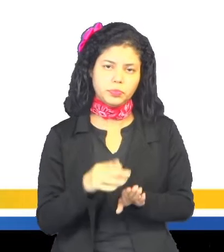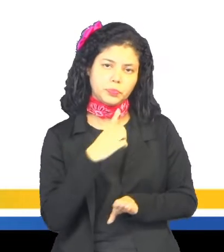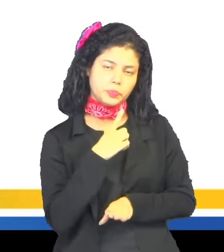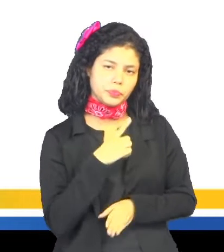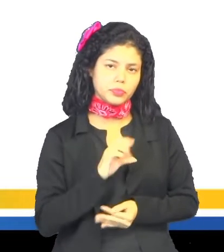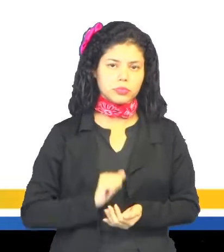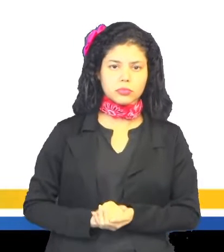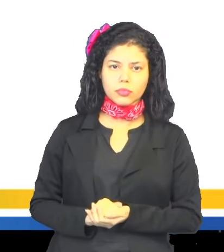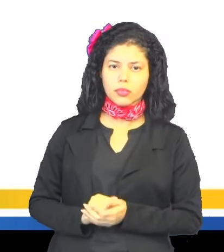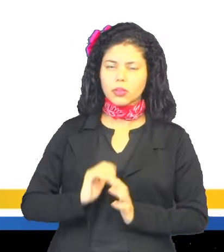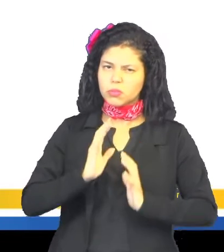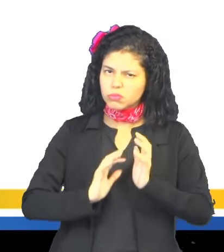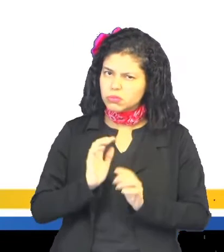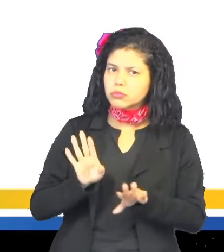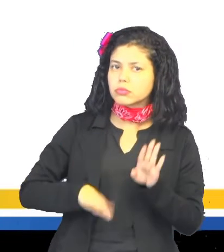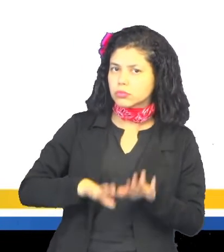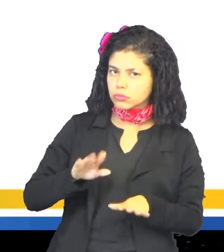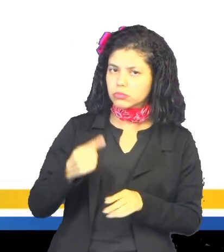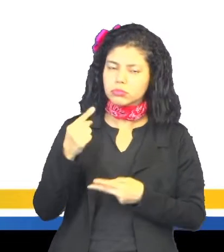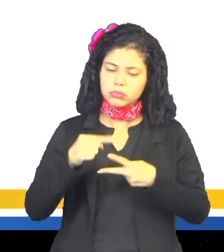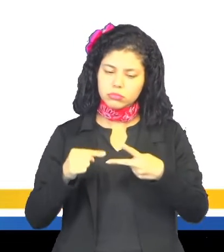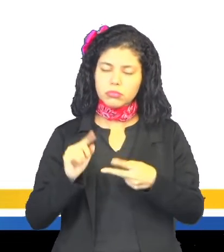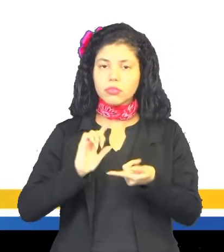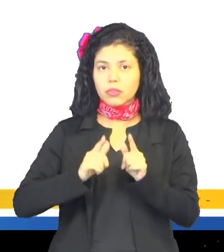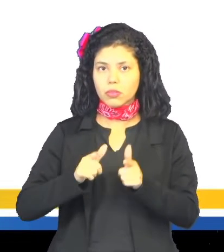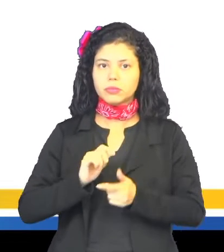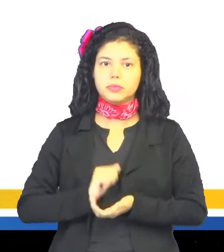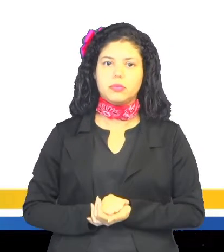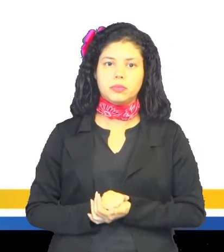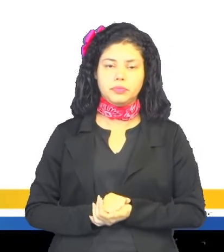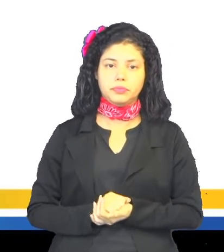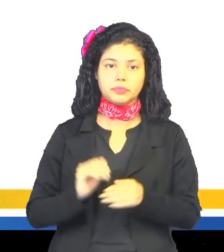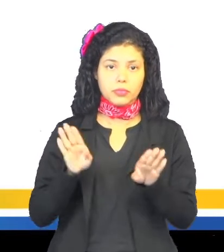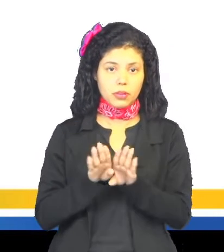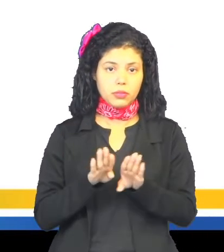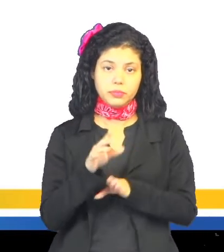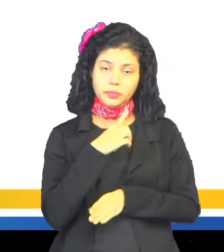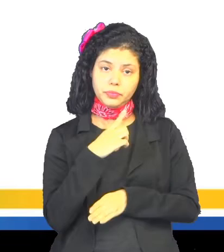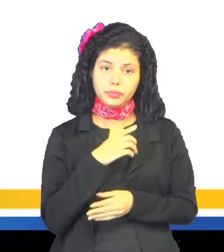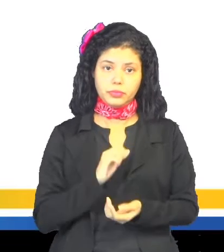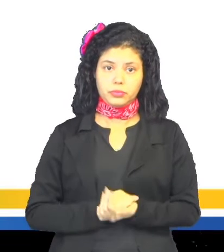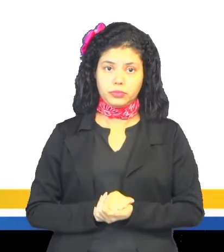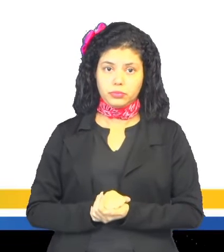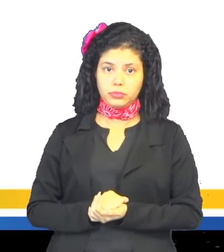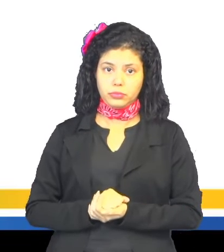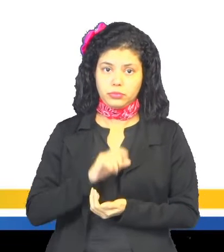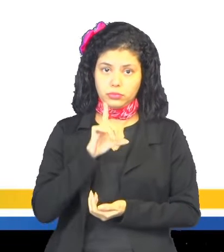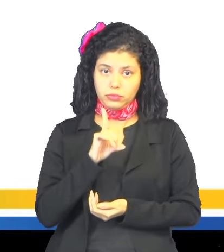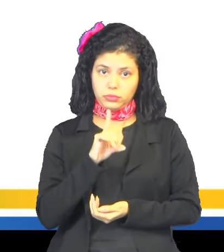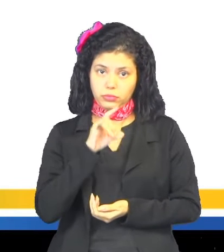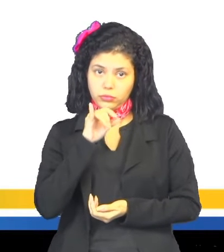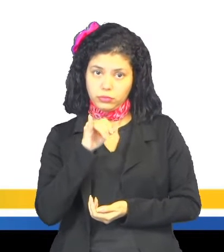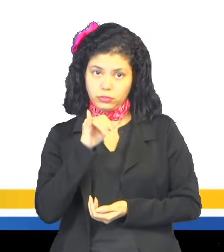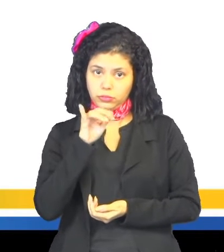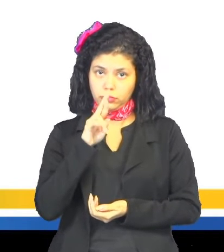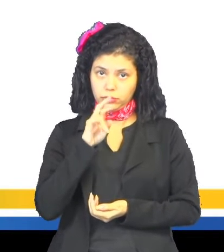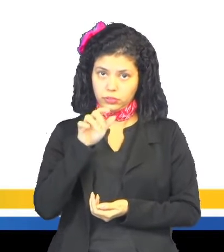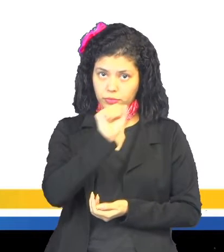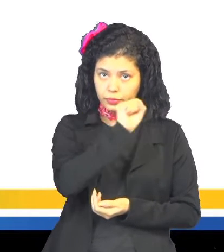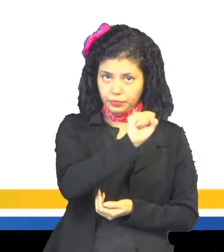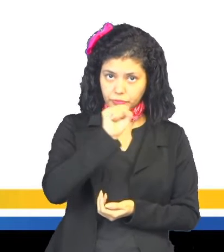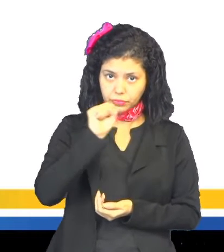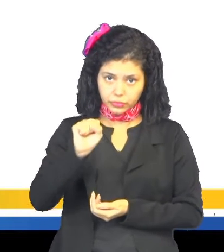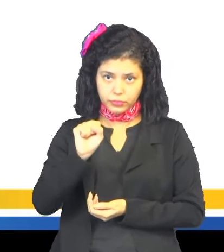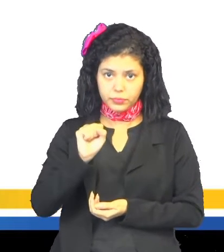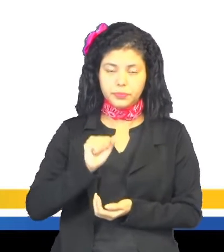hora ou outra a gente tá confundindo o uso dessas duas letras mas também temos ali o dígrafo né SS